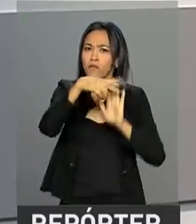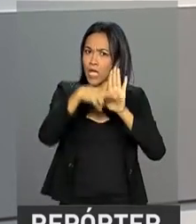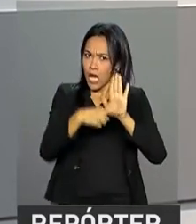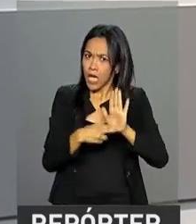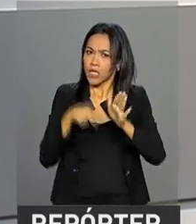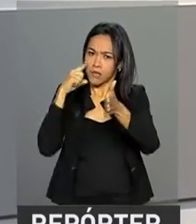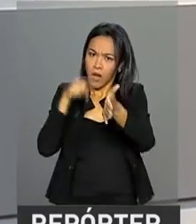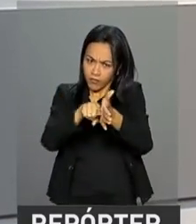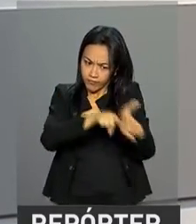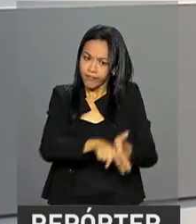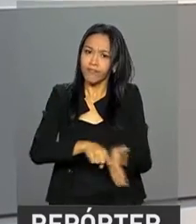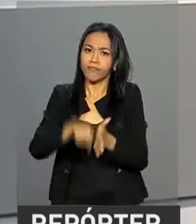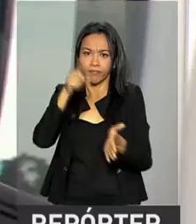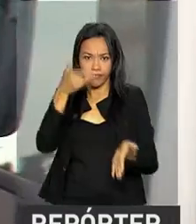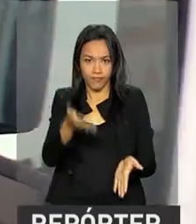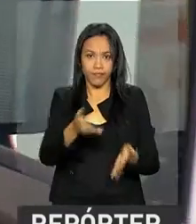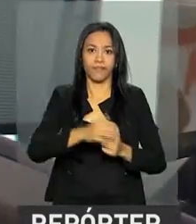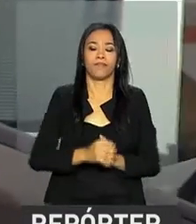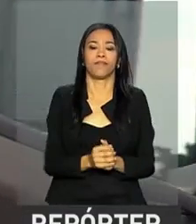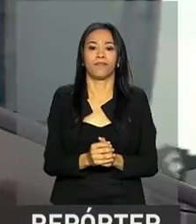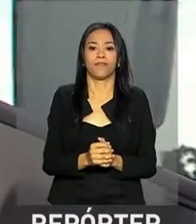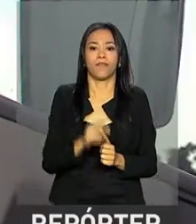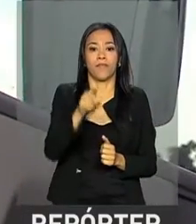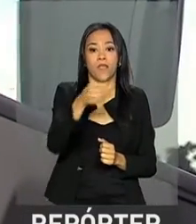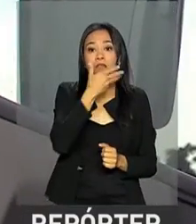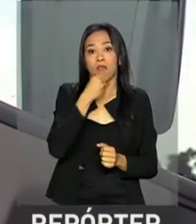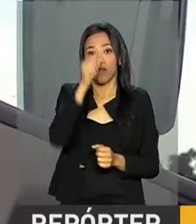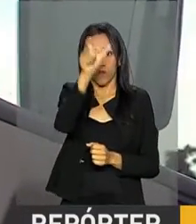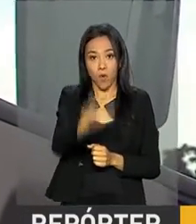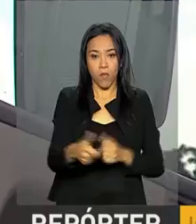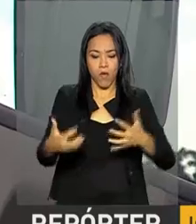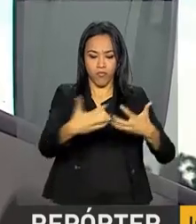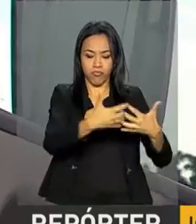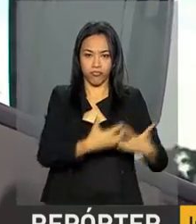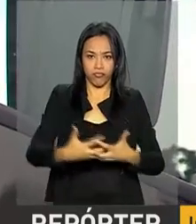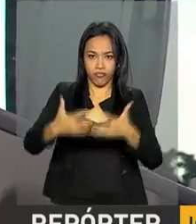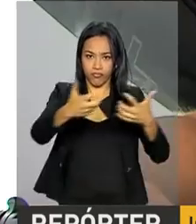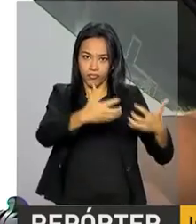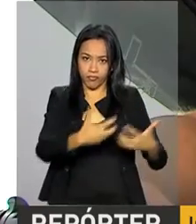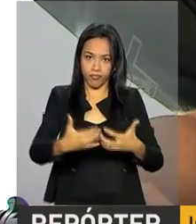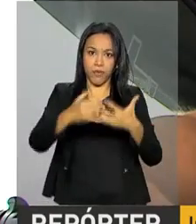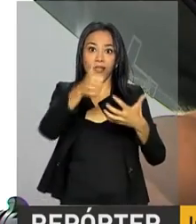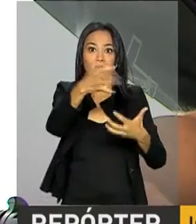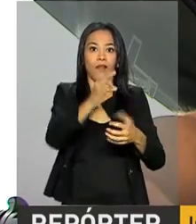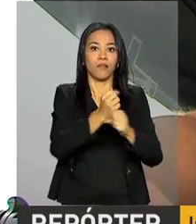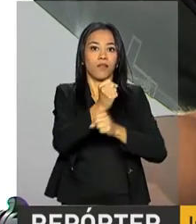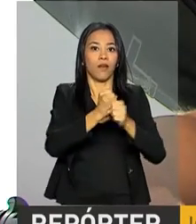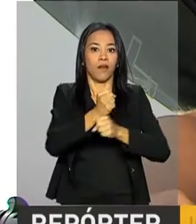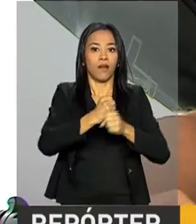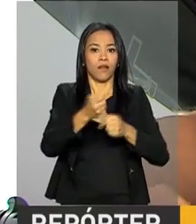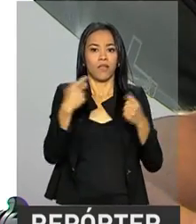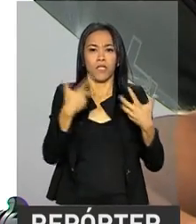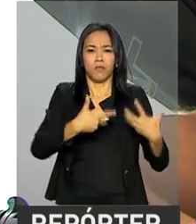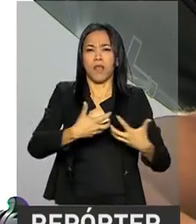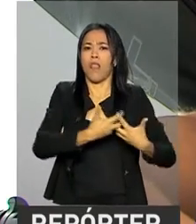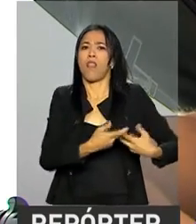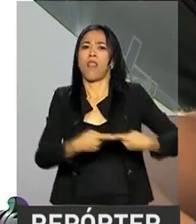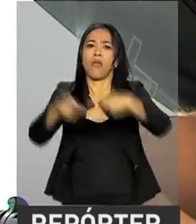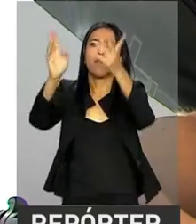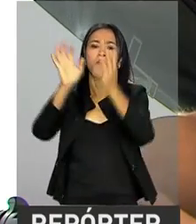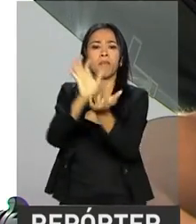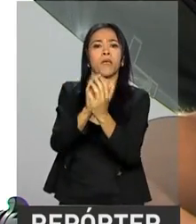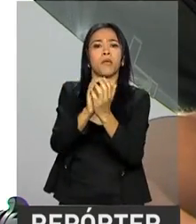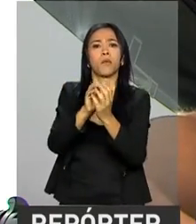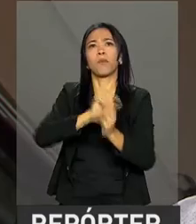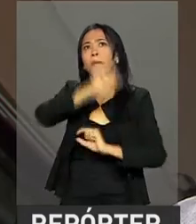nos condutores elivaldo está na estrada há dez anos ele leva carga de são caetano em pernambuco